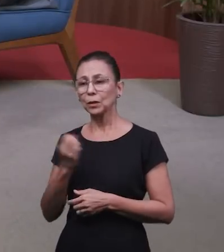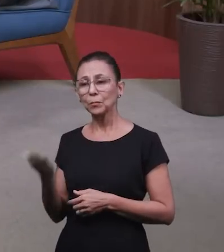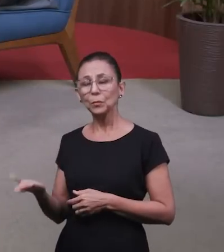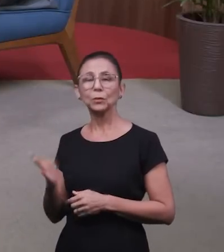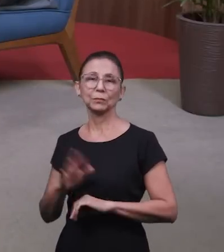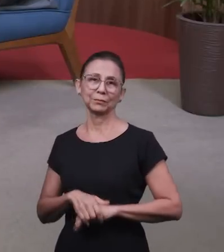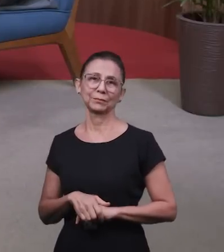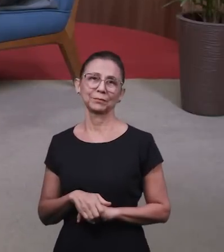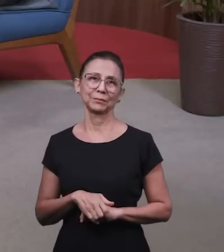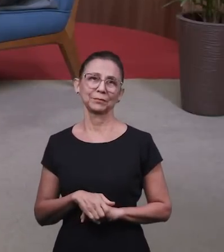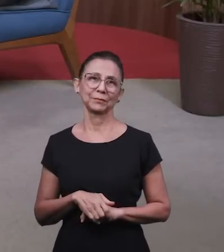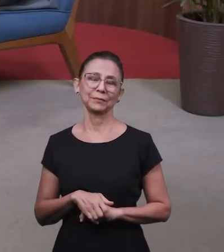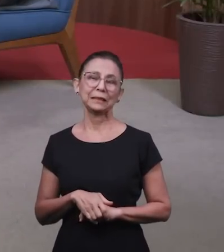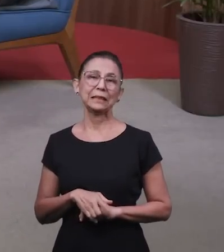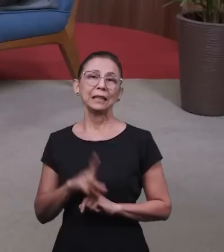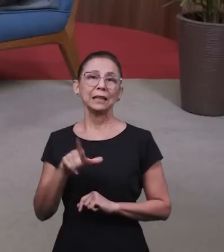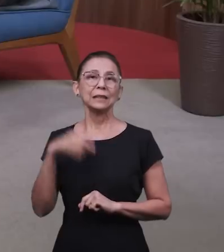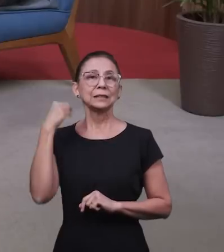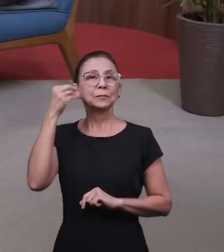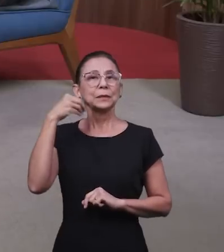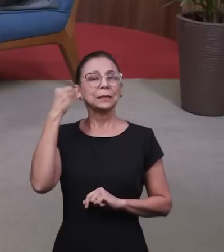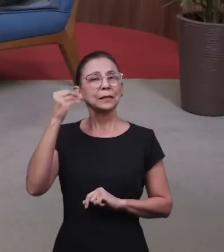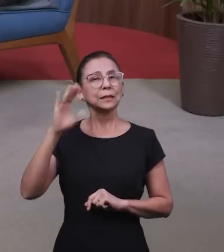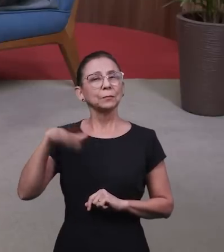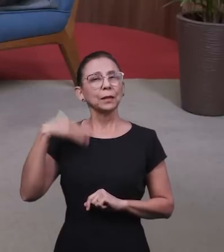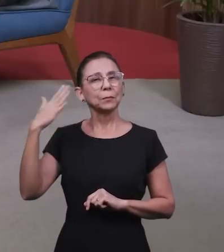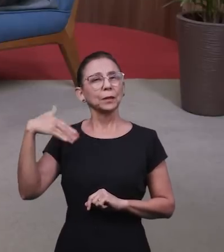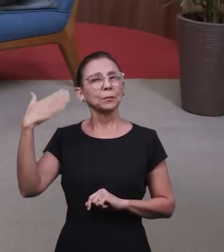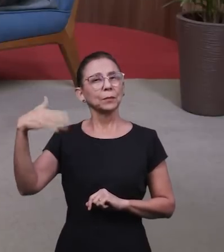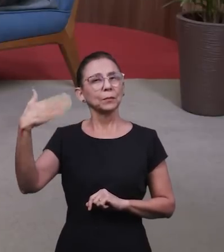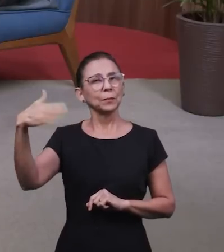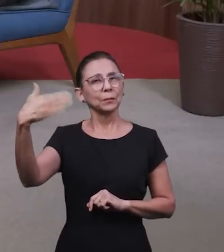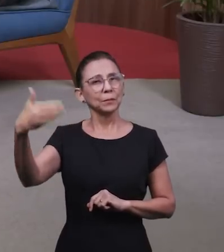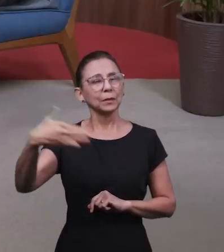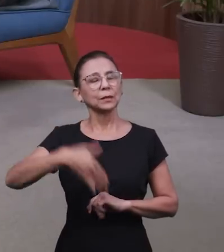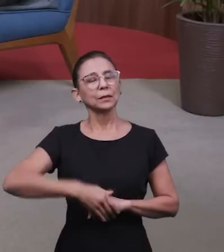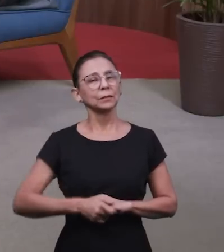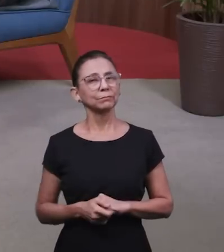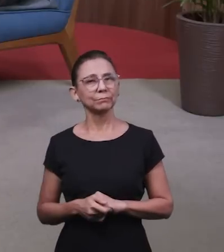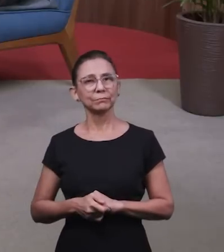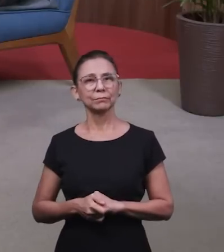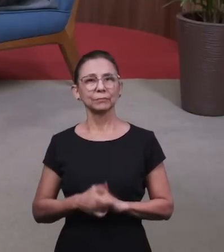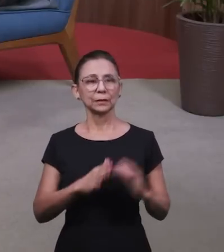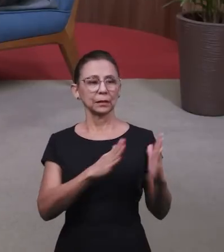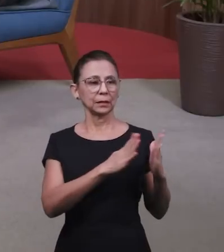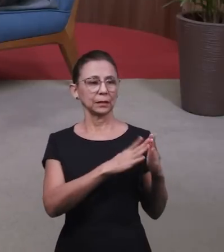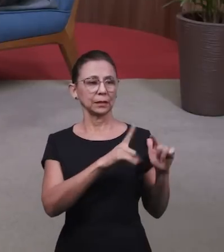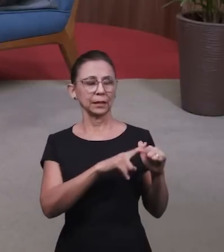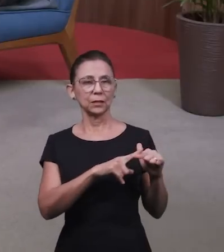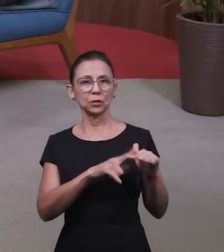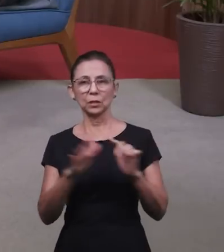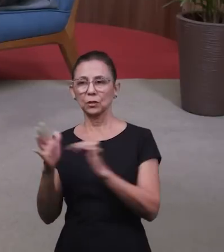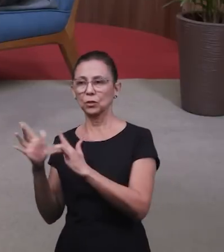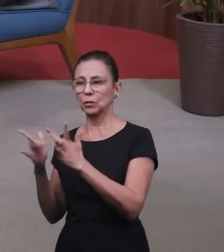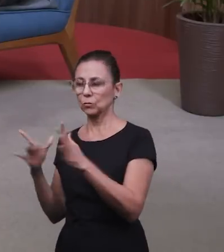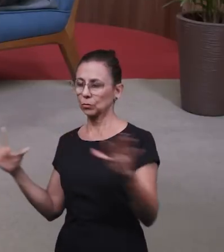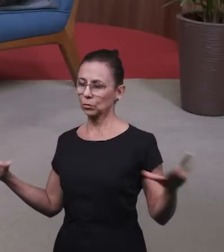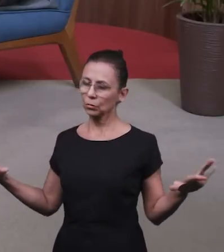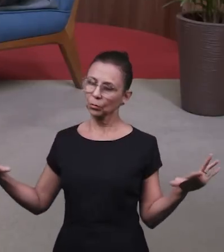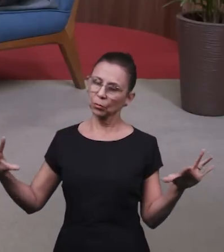amado. Então é a experiência diária da comunhão da igreja com o Senhor Jesus.